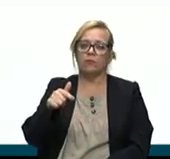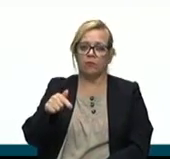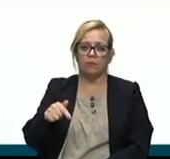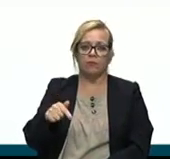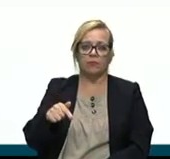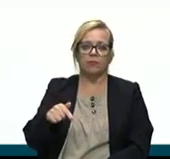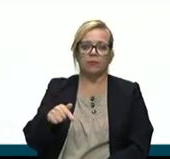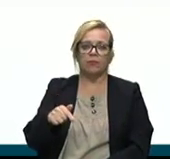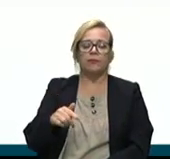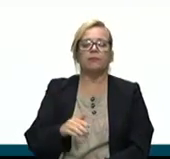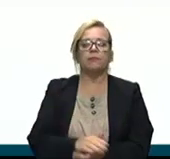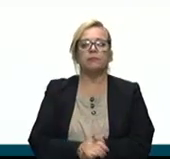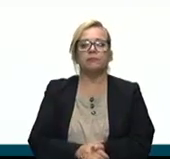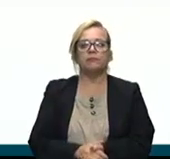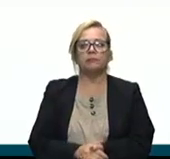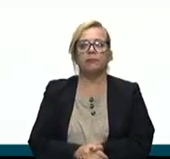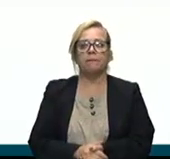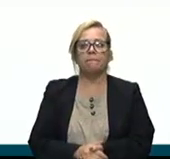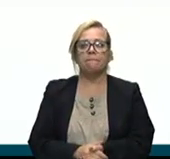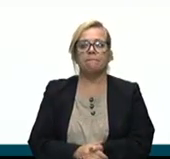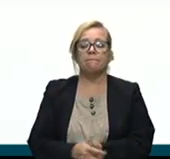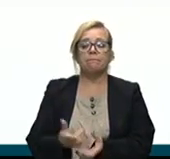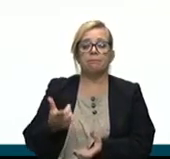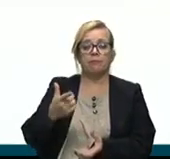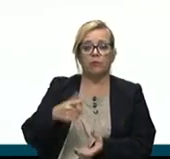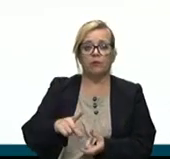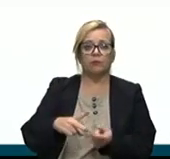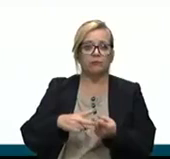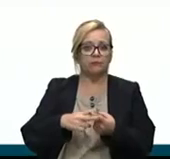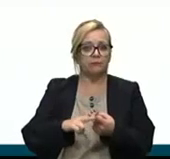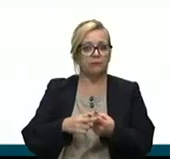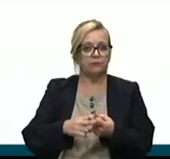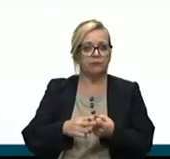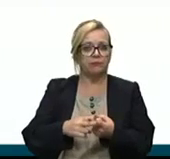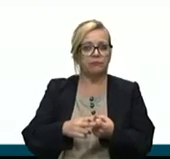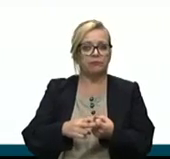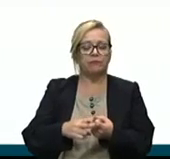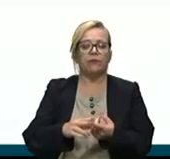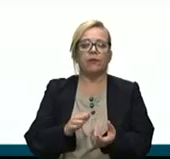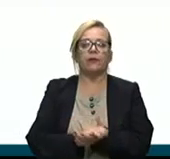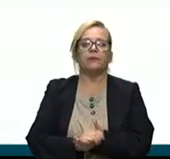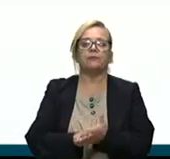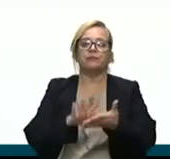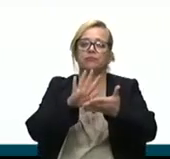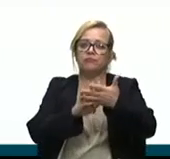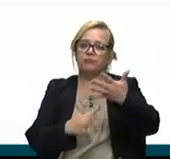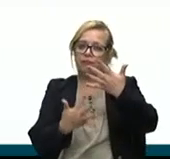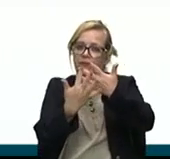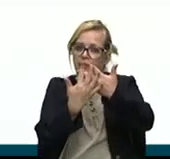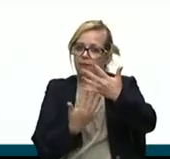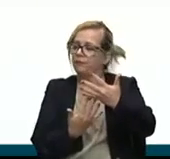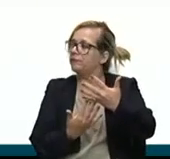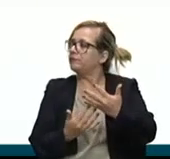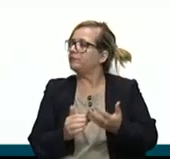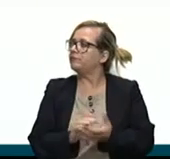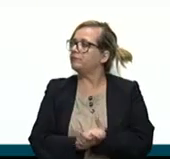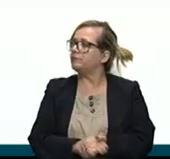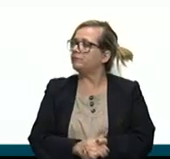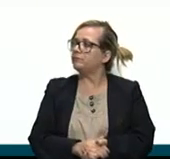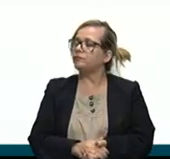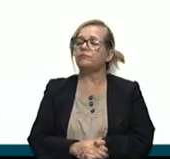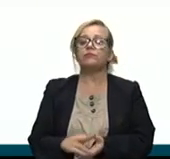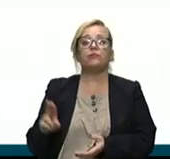0,707. Vamos agora a uma outra ferramenta, que é a planilha eletrônica Excel. Então, nós vamos inserir os